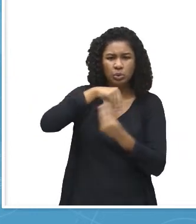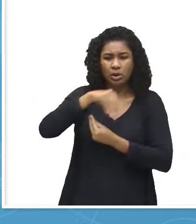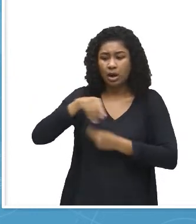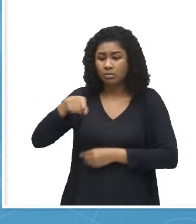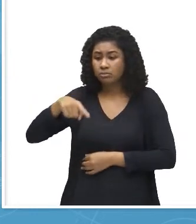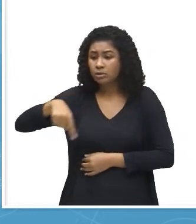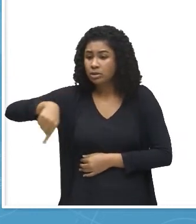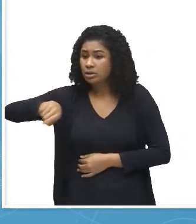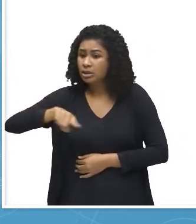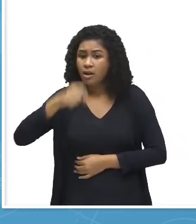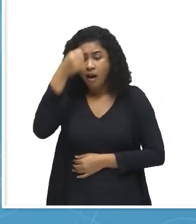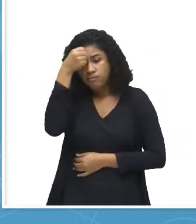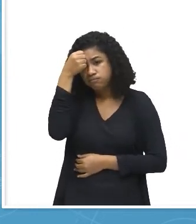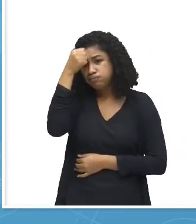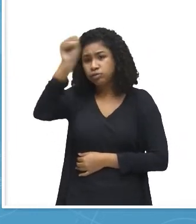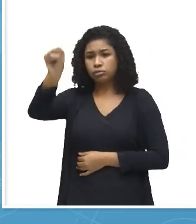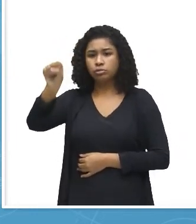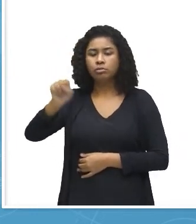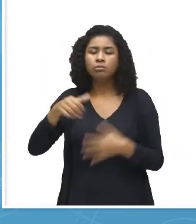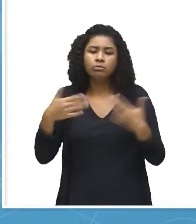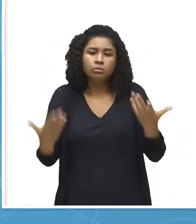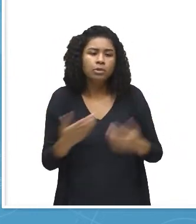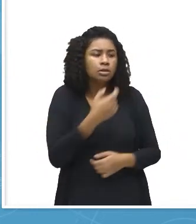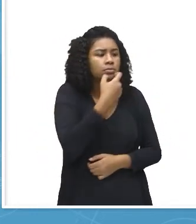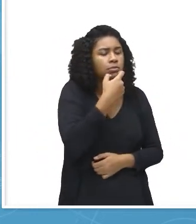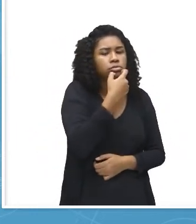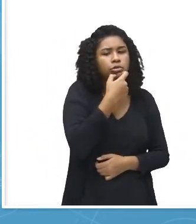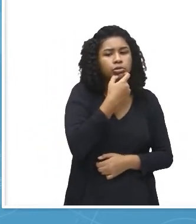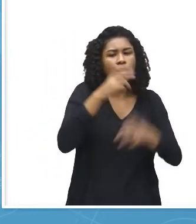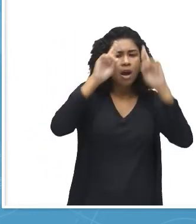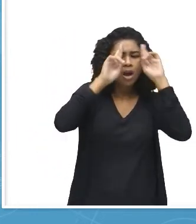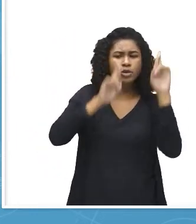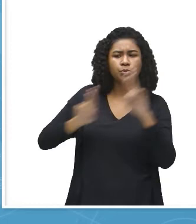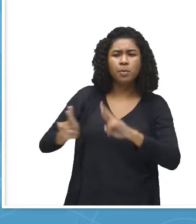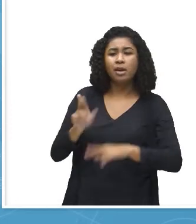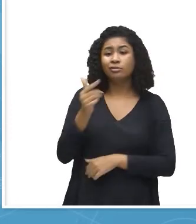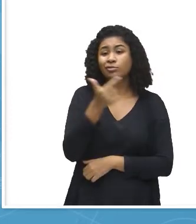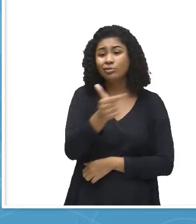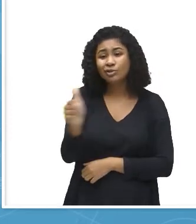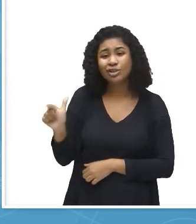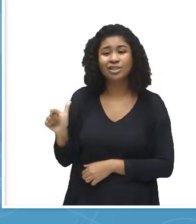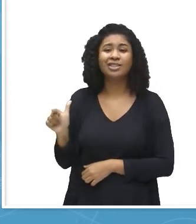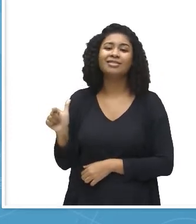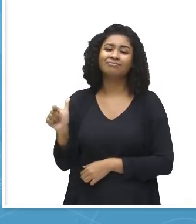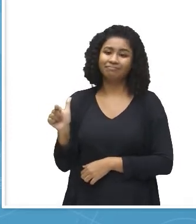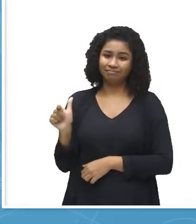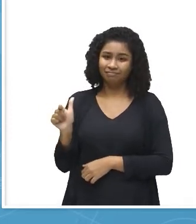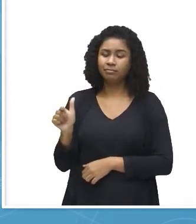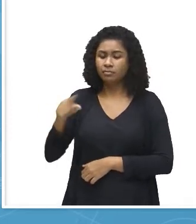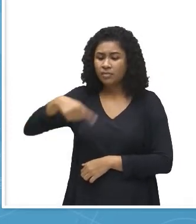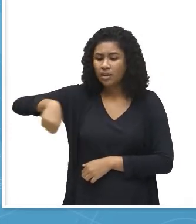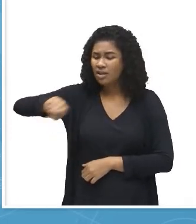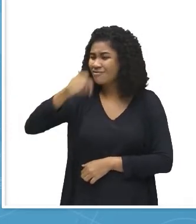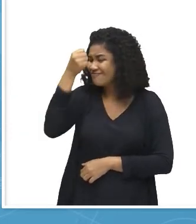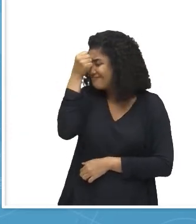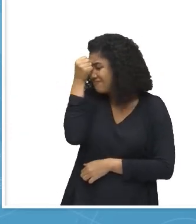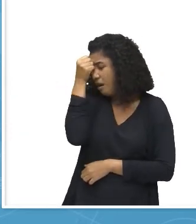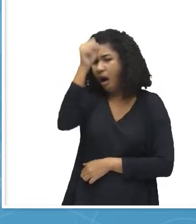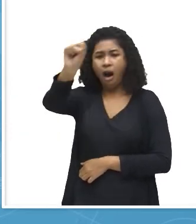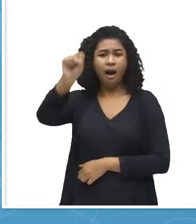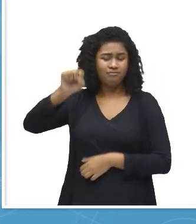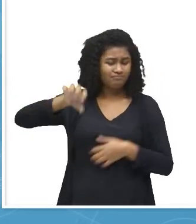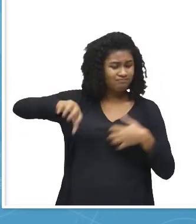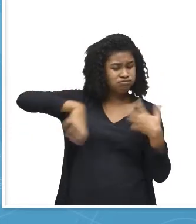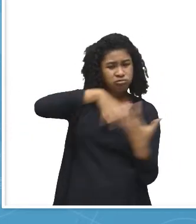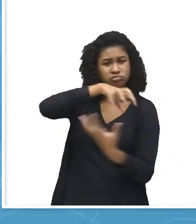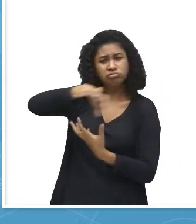exército britânico não respeitava, entre outras coisas, a religião hindu, e isso revoltou os cipaios, resultando